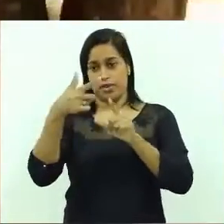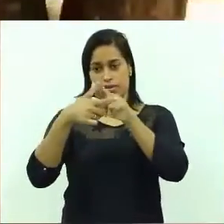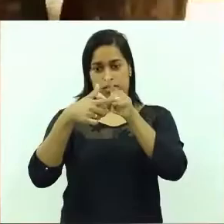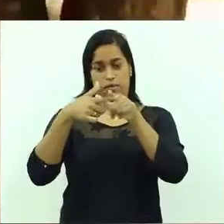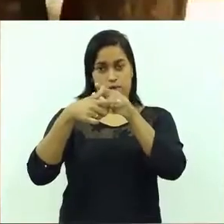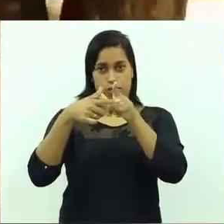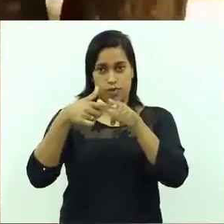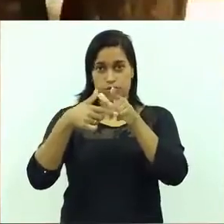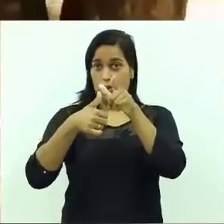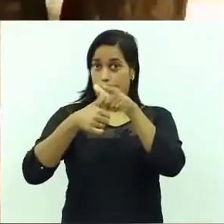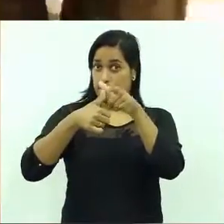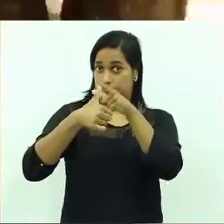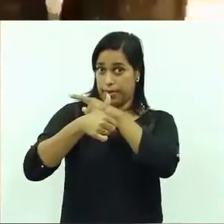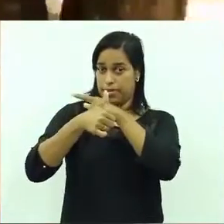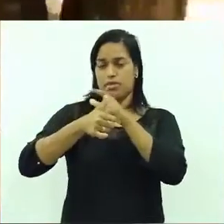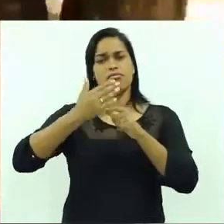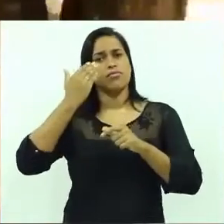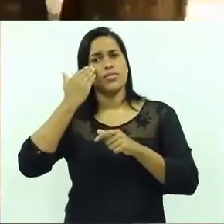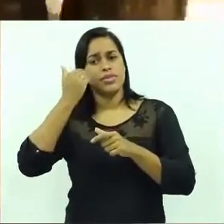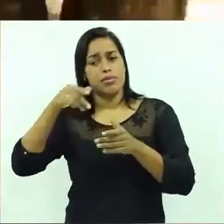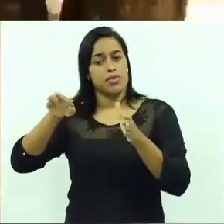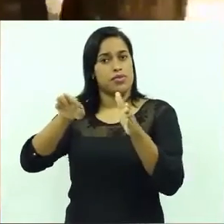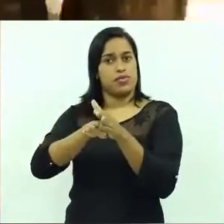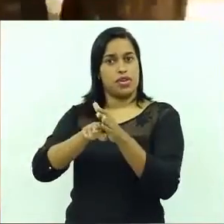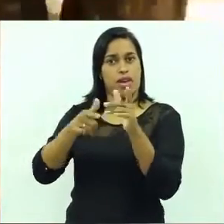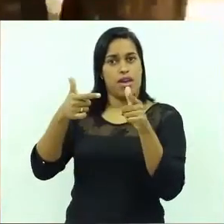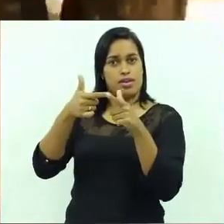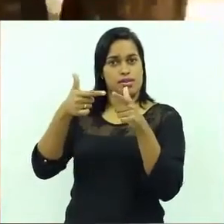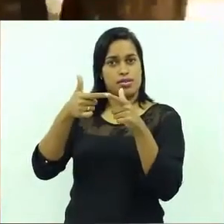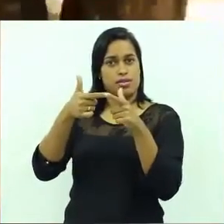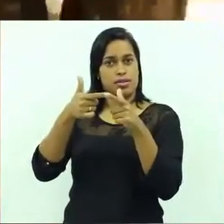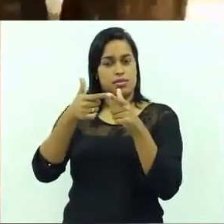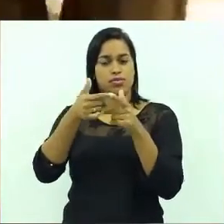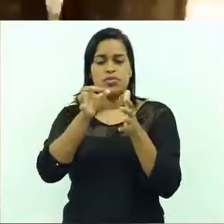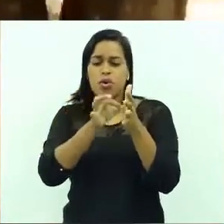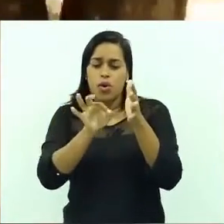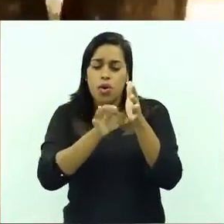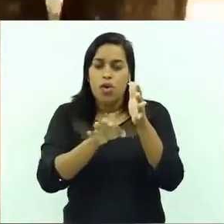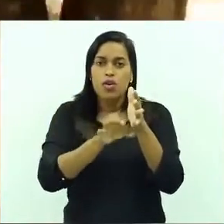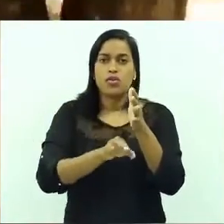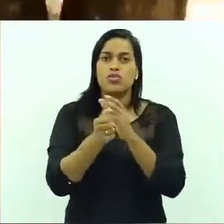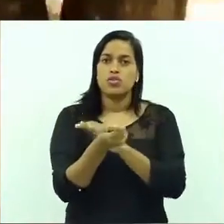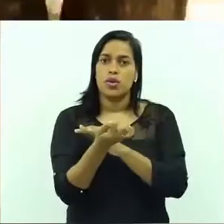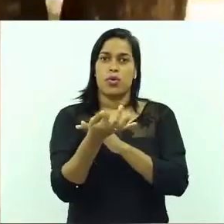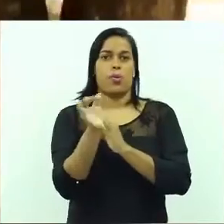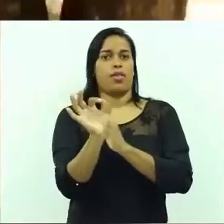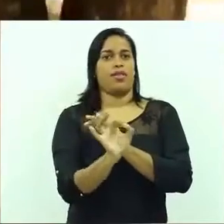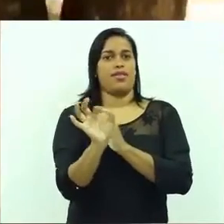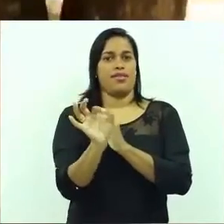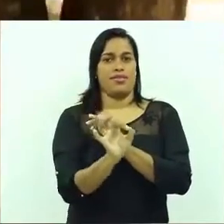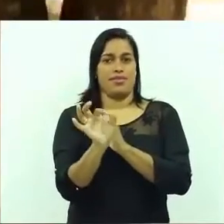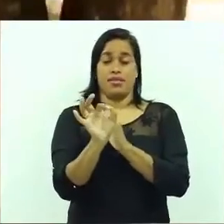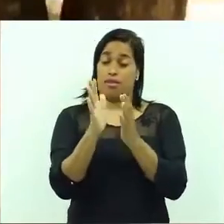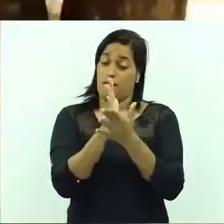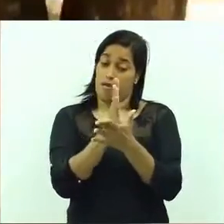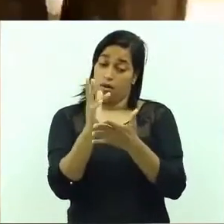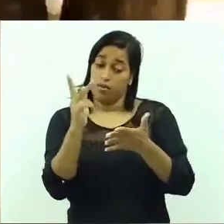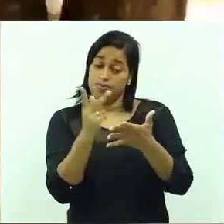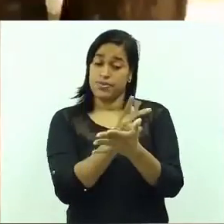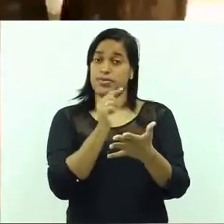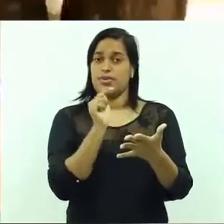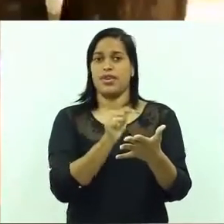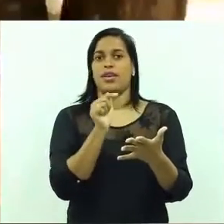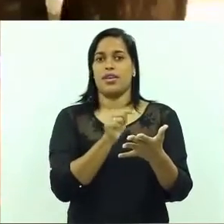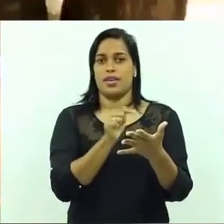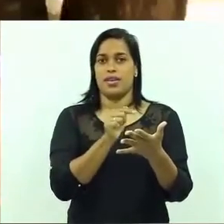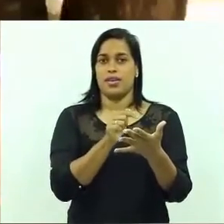coisas. Primeiro, saber onde é que você vai chegar. E segundo, definir e corrigir os rumos. Pode ser que você esteja cometendo algum erro nesse